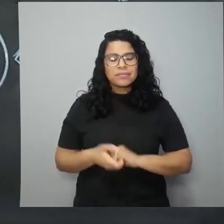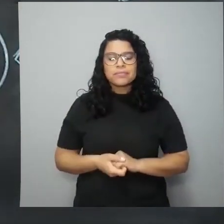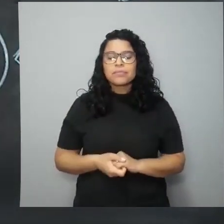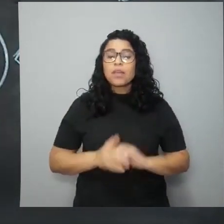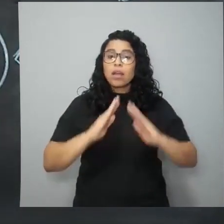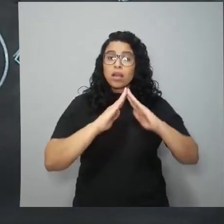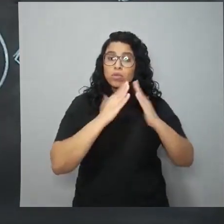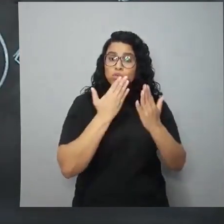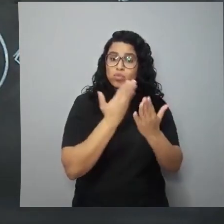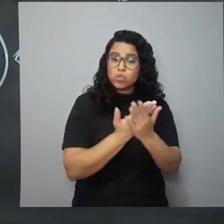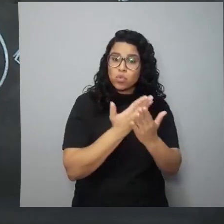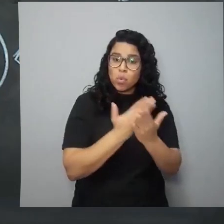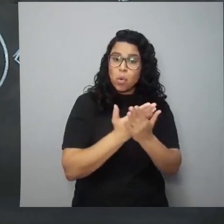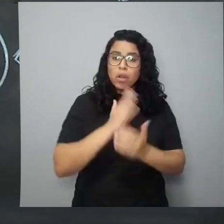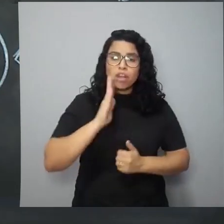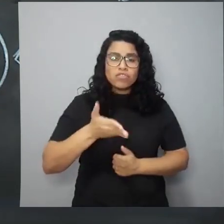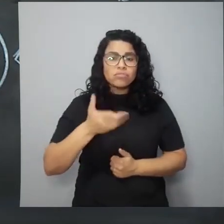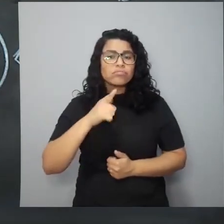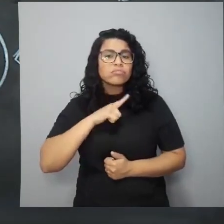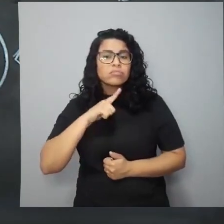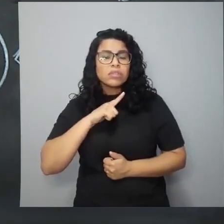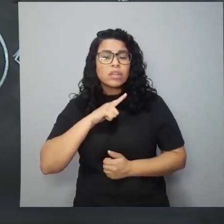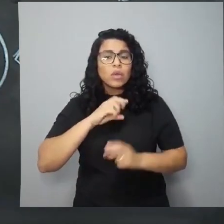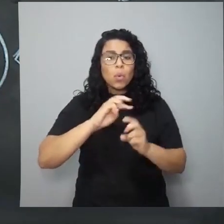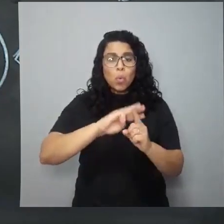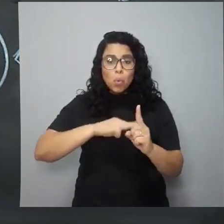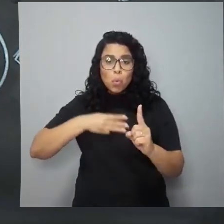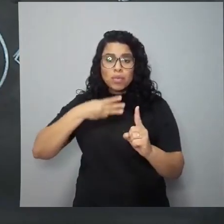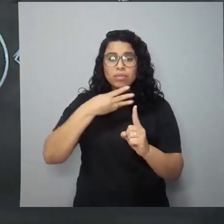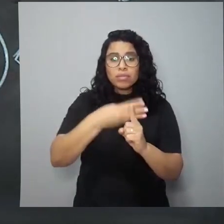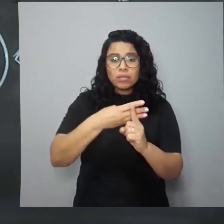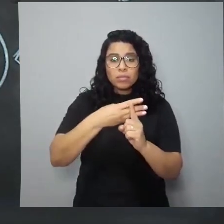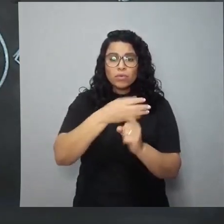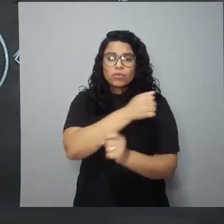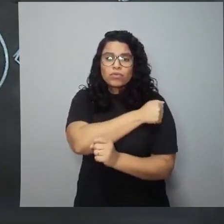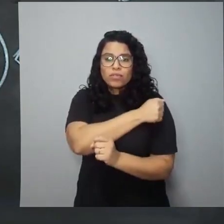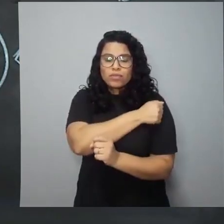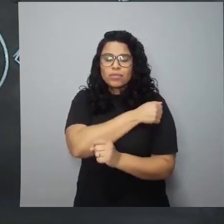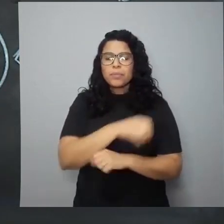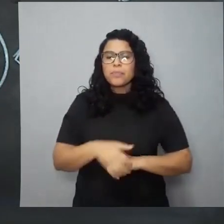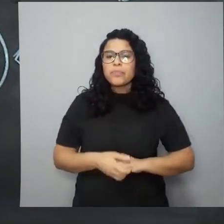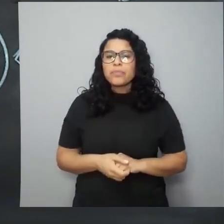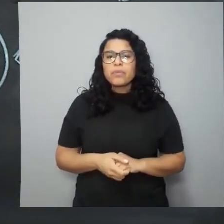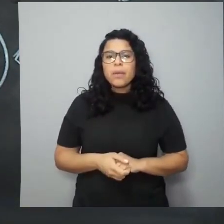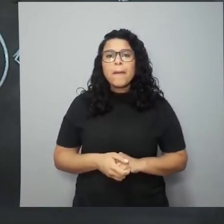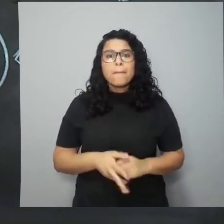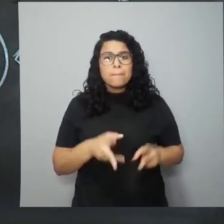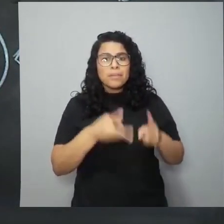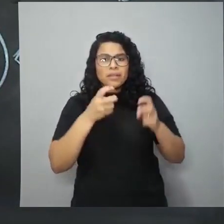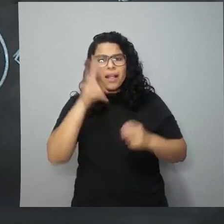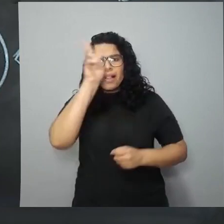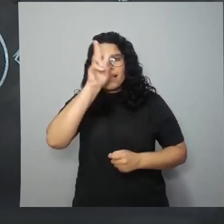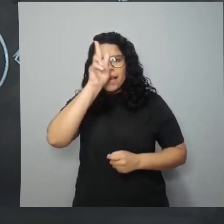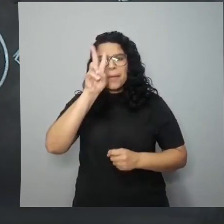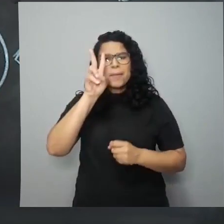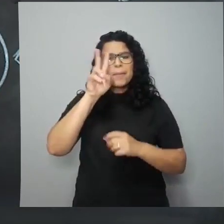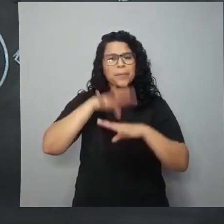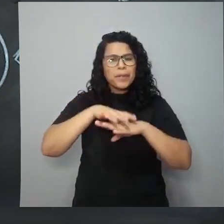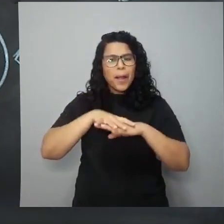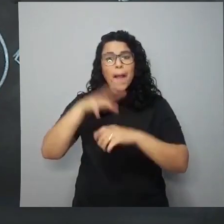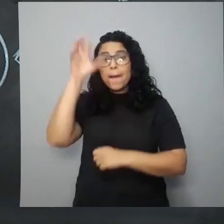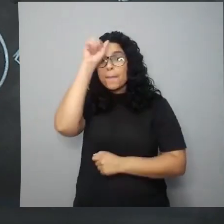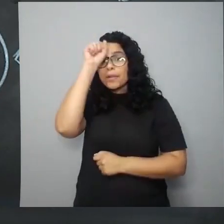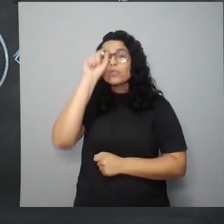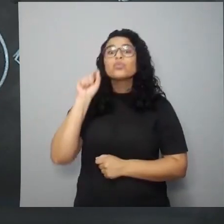a escola já conta com o triplo de estudantes. Percebeu aqui, lembra da matemática quando a gente aprende